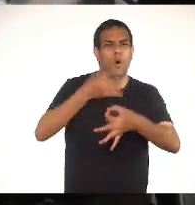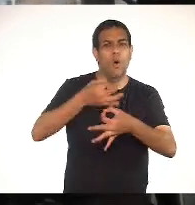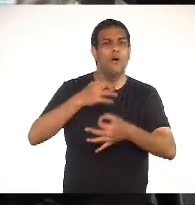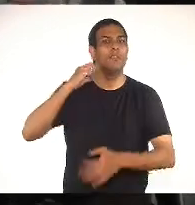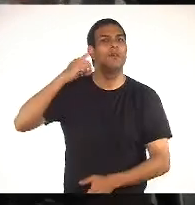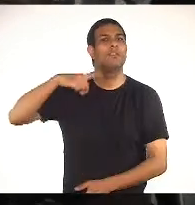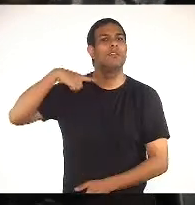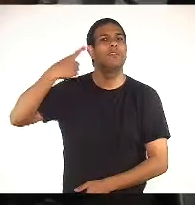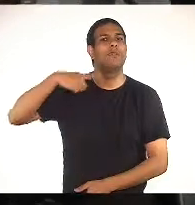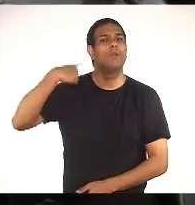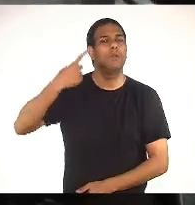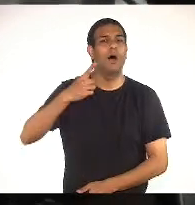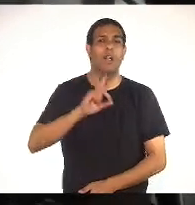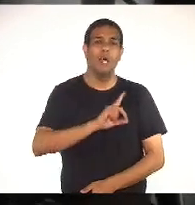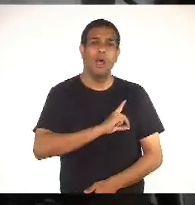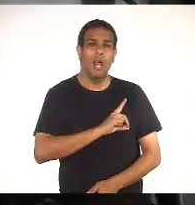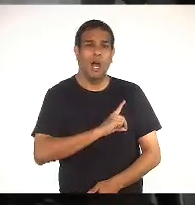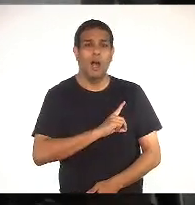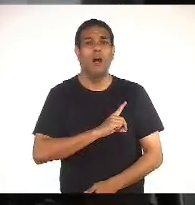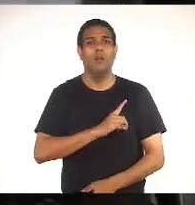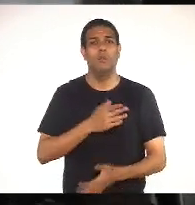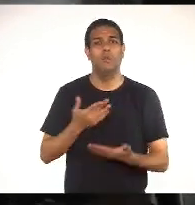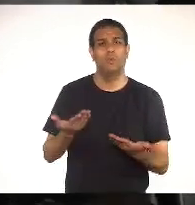deputado delegado,